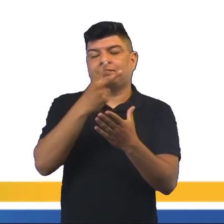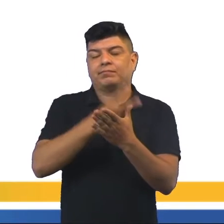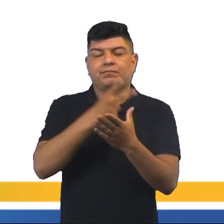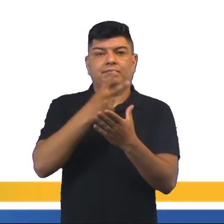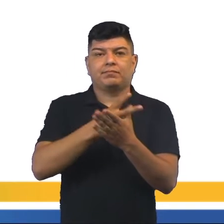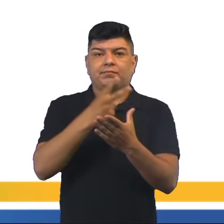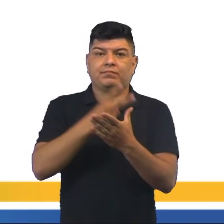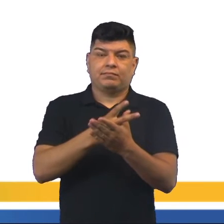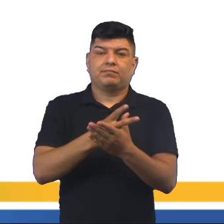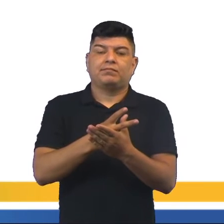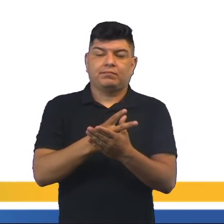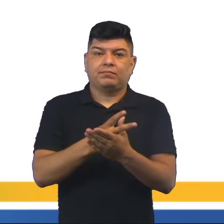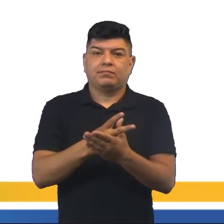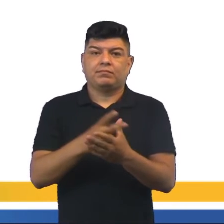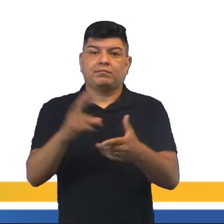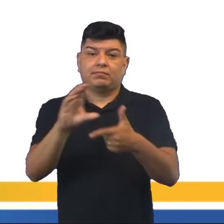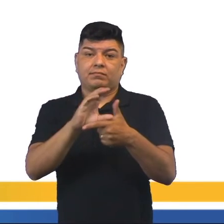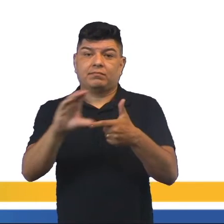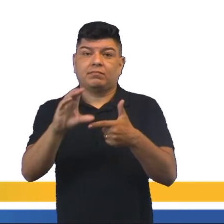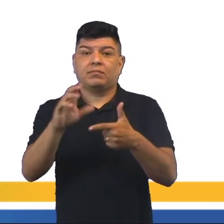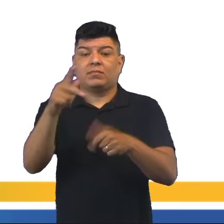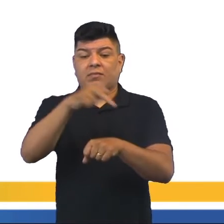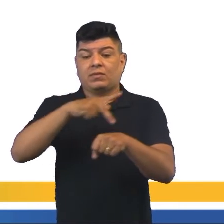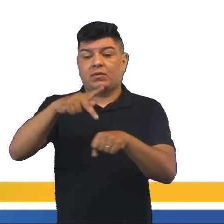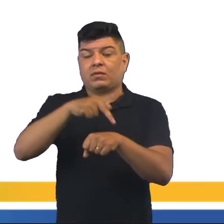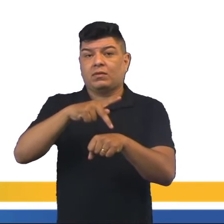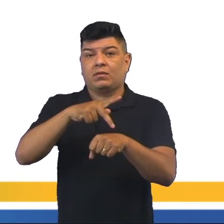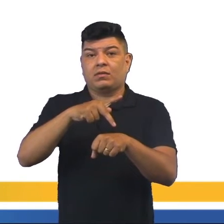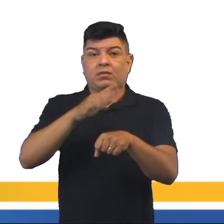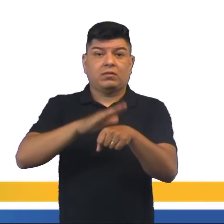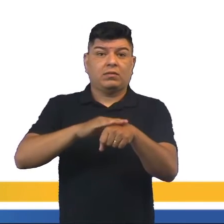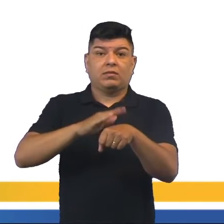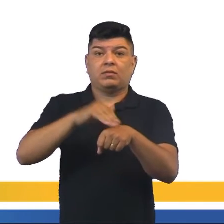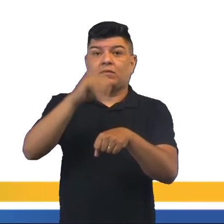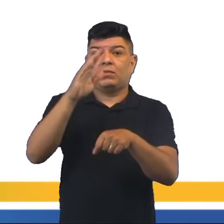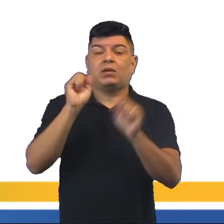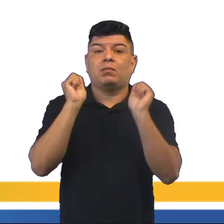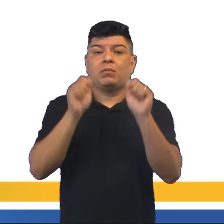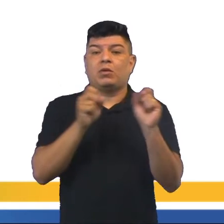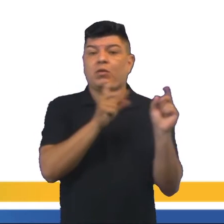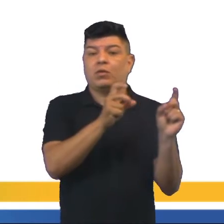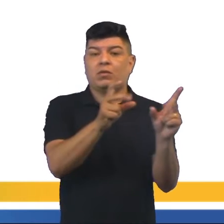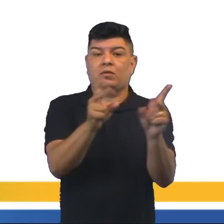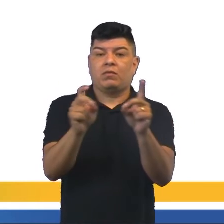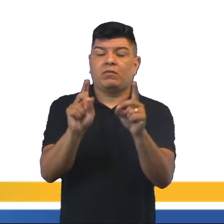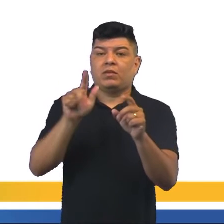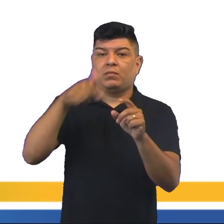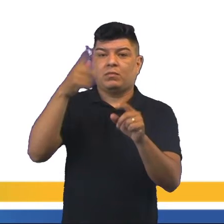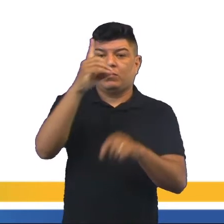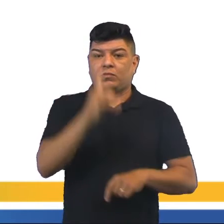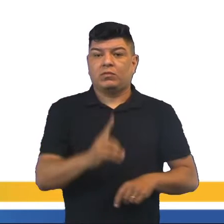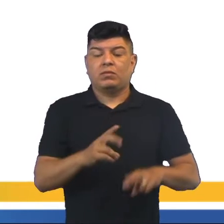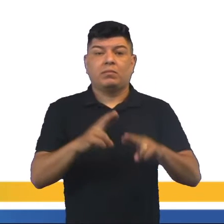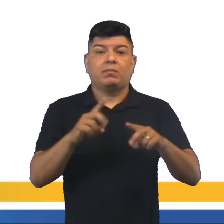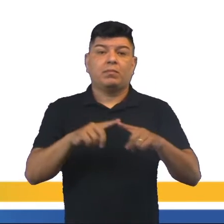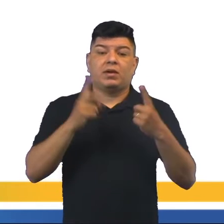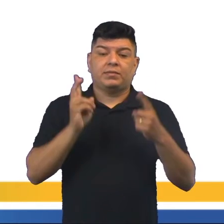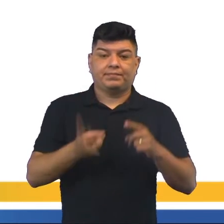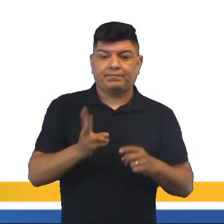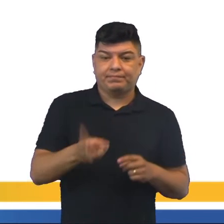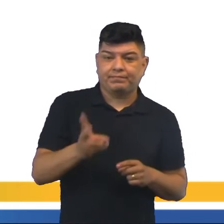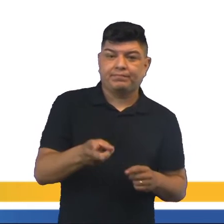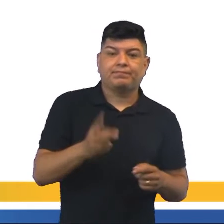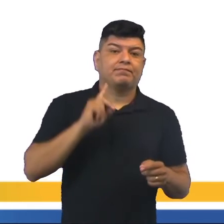do mercado de carbono, o país que não ultrapassa a cota, ele pode vender o direito de poluir para o outro e acaba que todo mundo continua